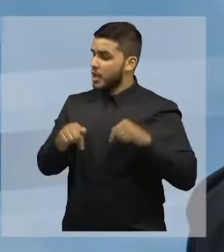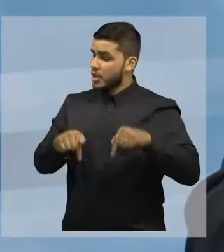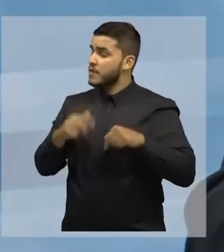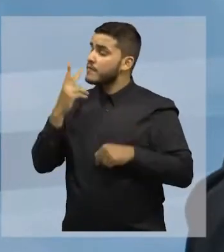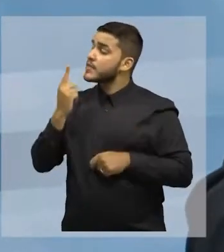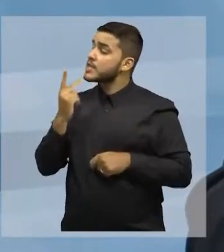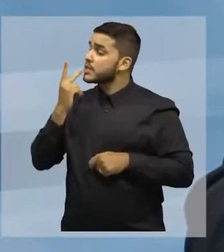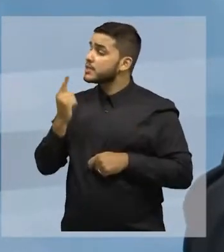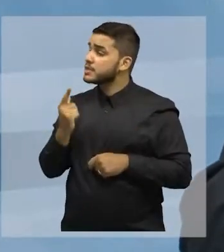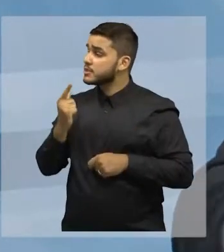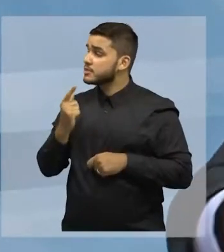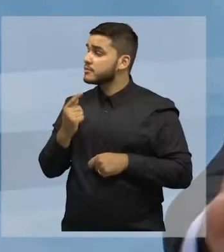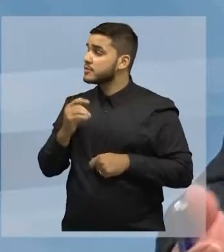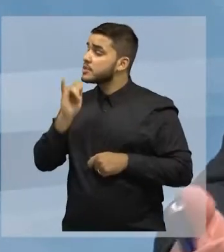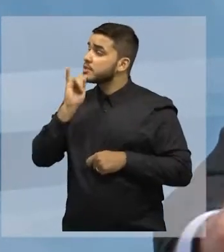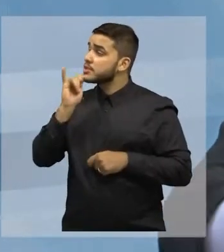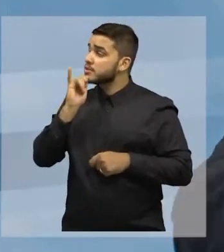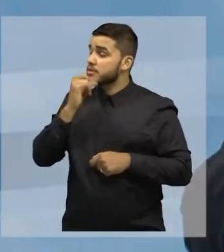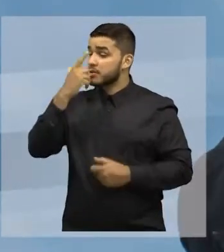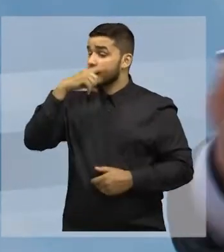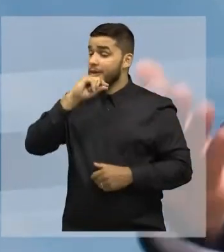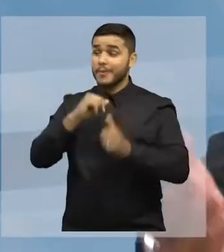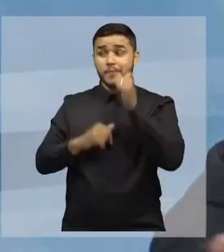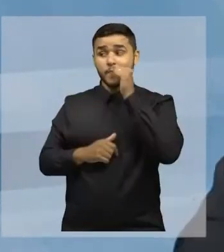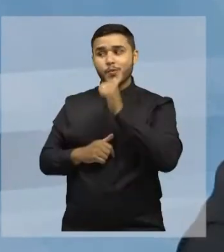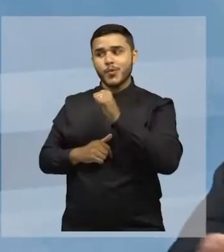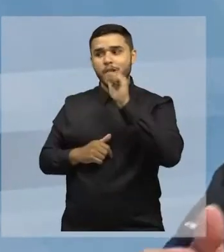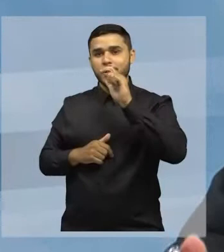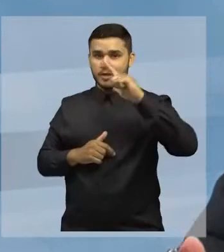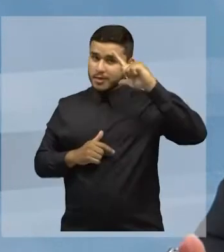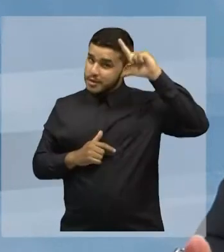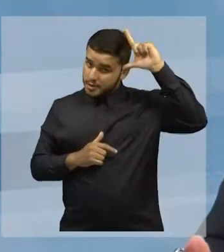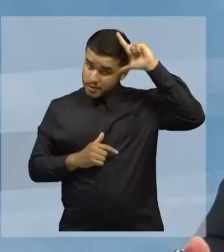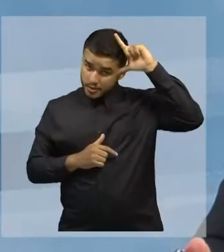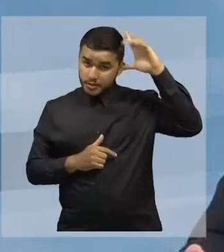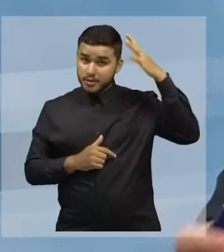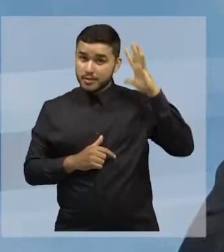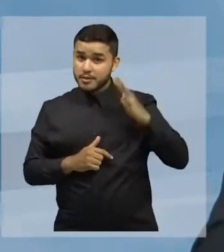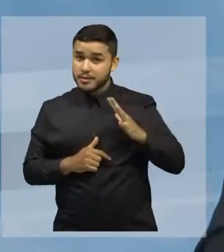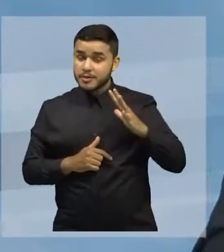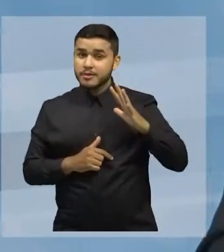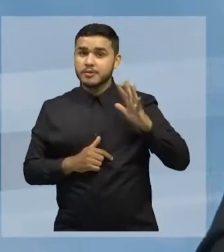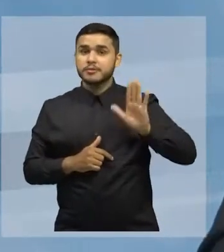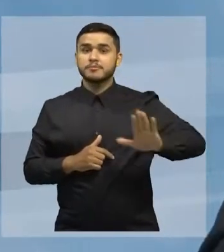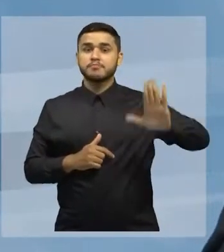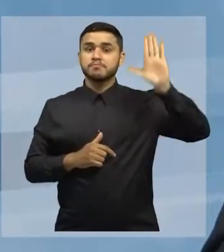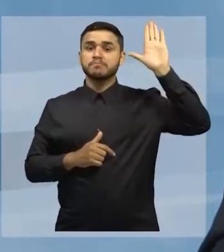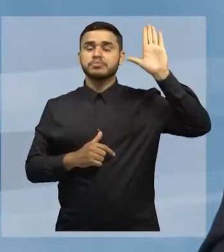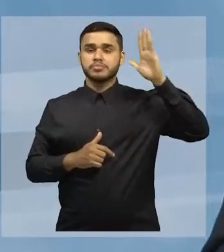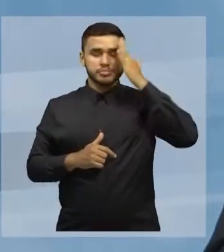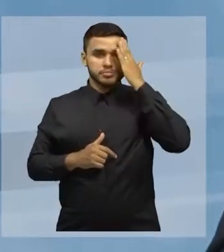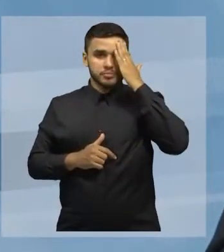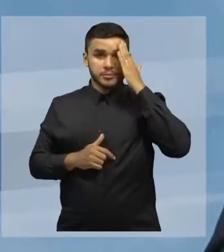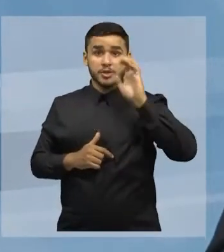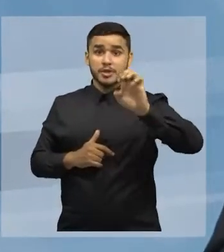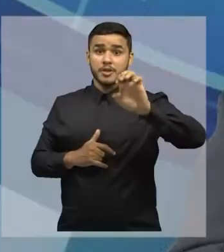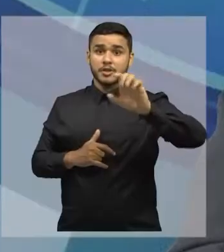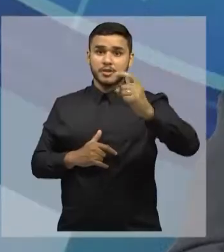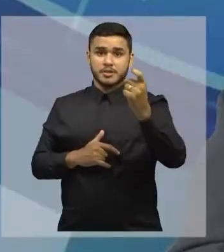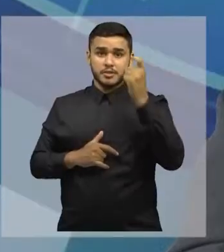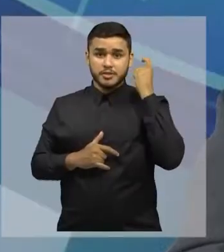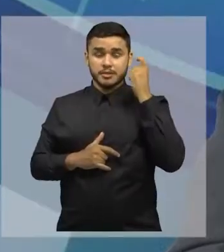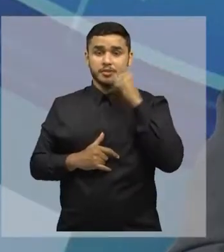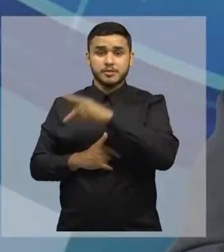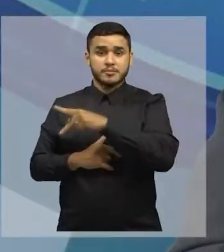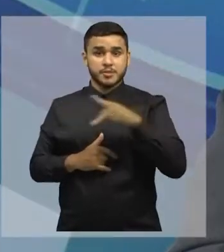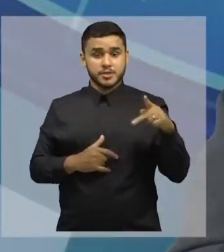a candidata é uma pessoa conhecida, a deputada Luiziane Lins, que já foi prefeita dessa cidade por 2 vezes.